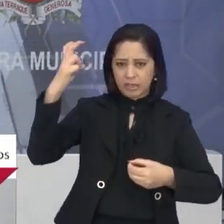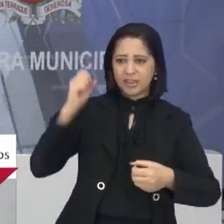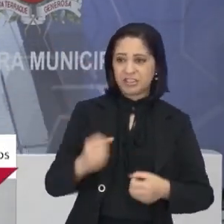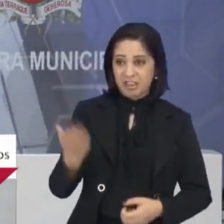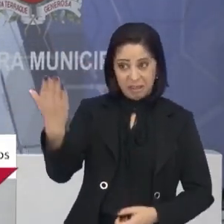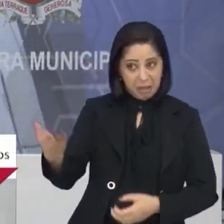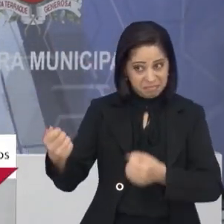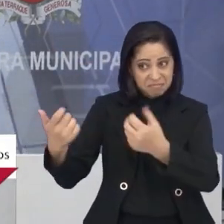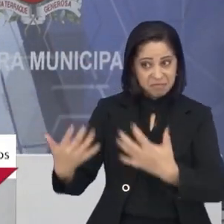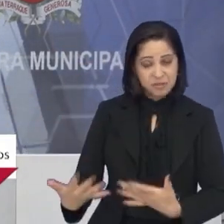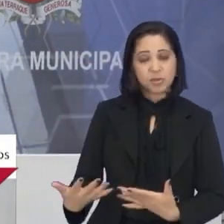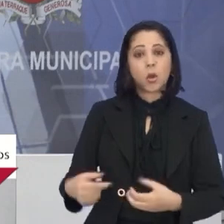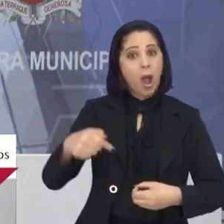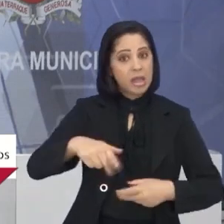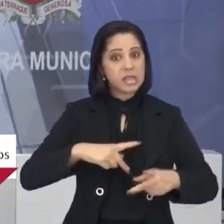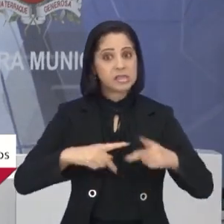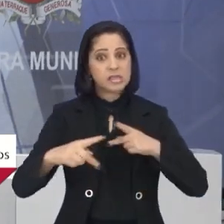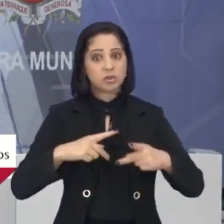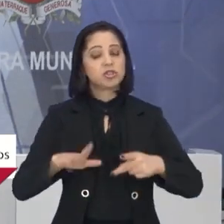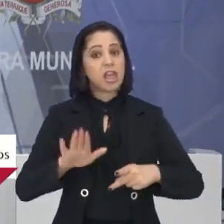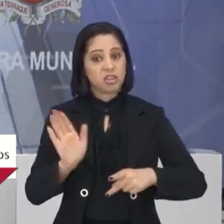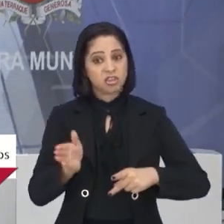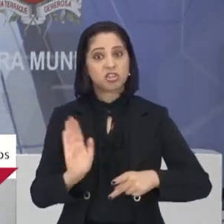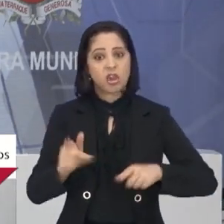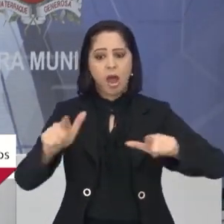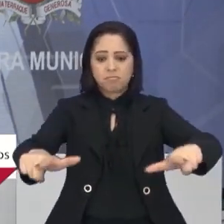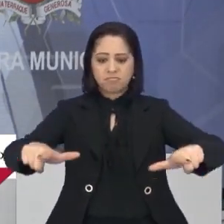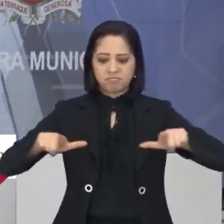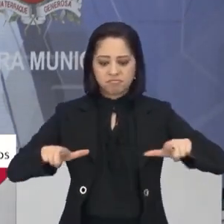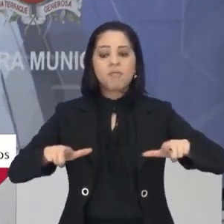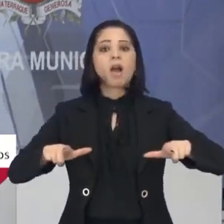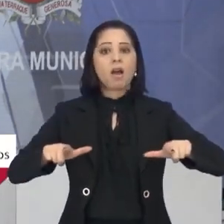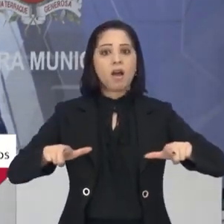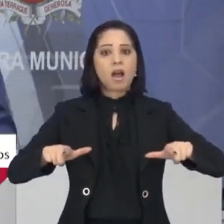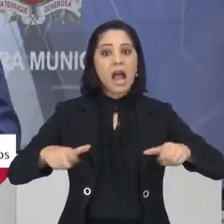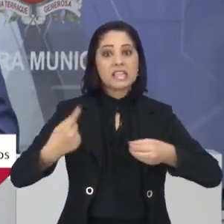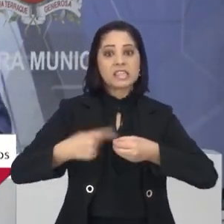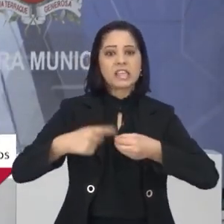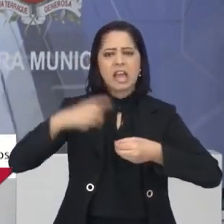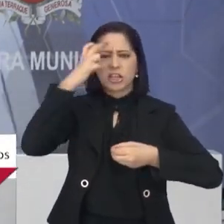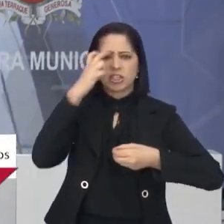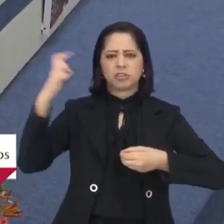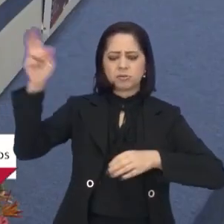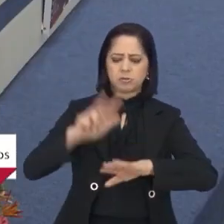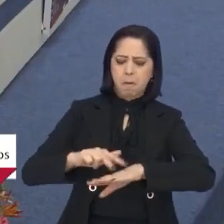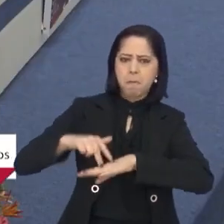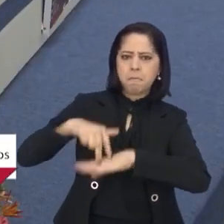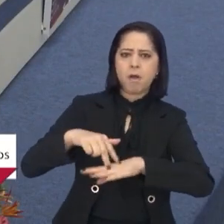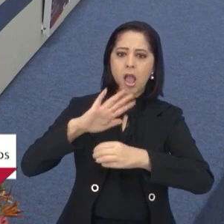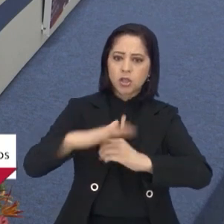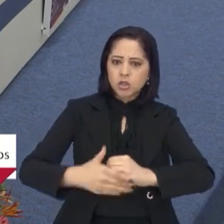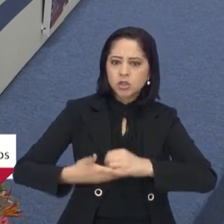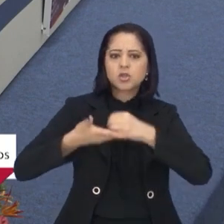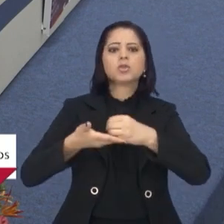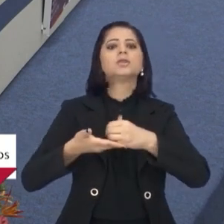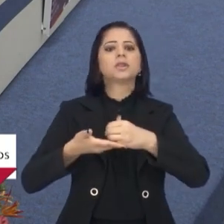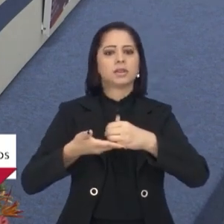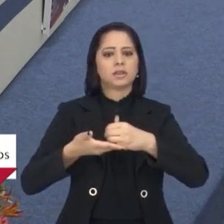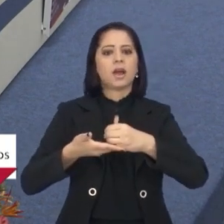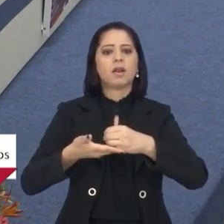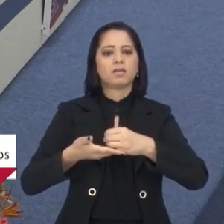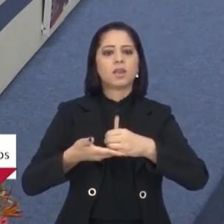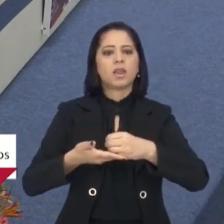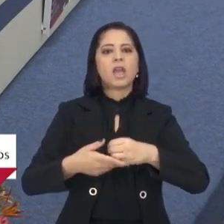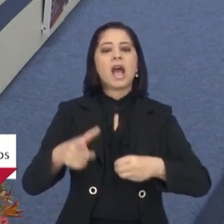colocou né aqui São José dos Campos certificada e recertificado como cidade inteligente e resiliente sustentável né a gente tem a questão